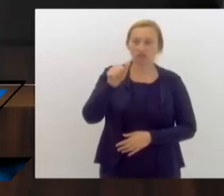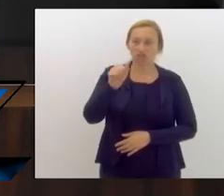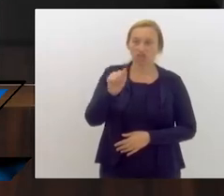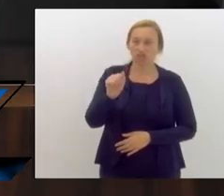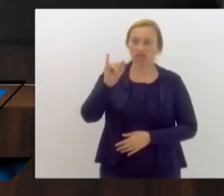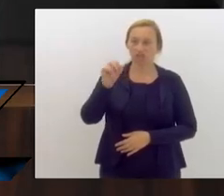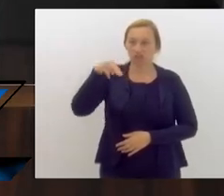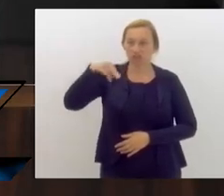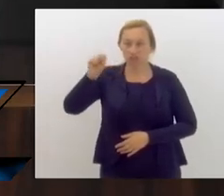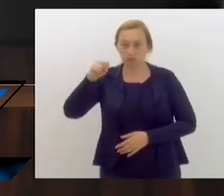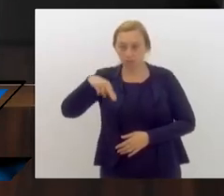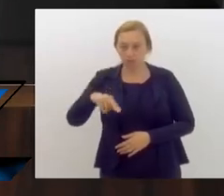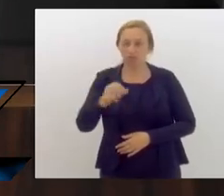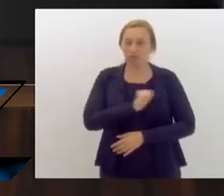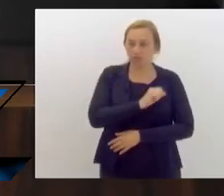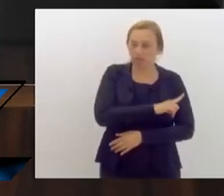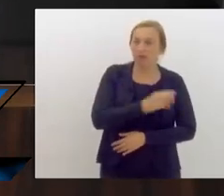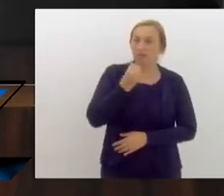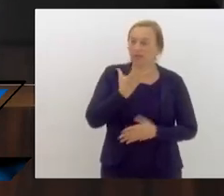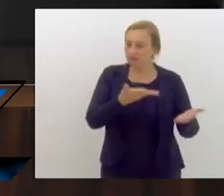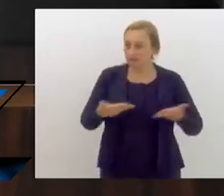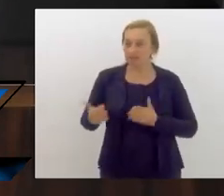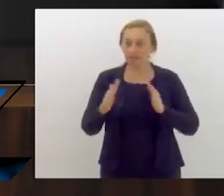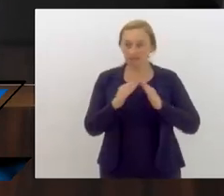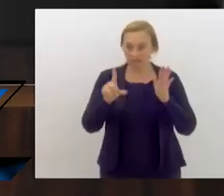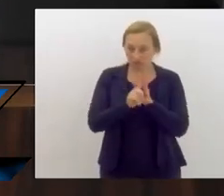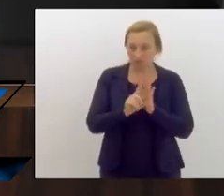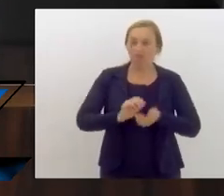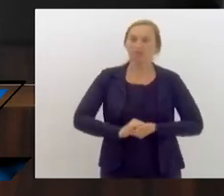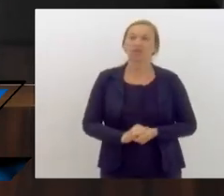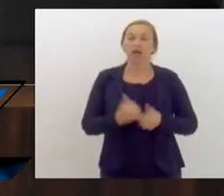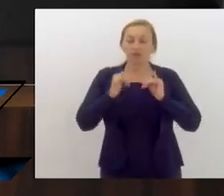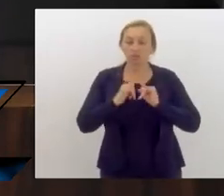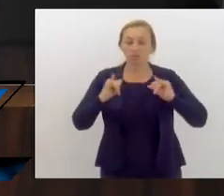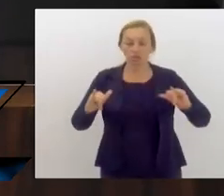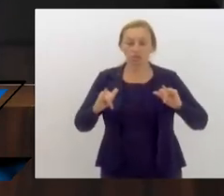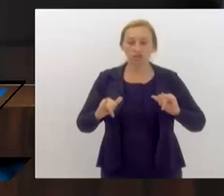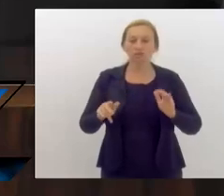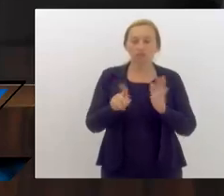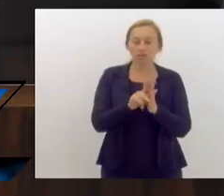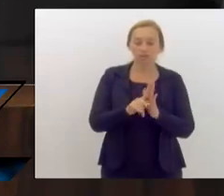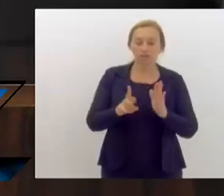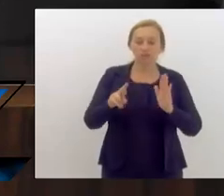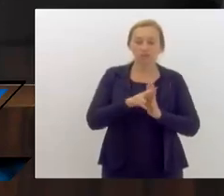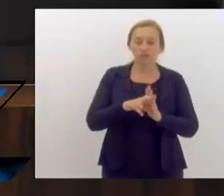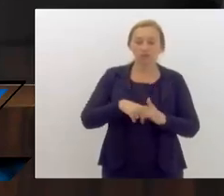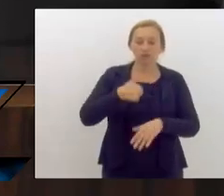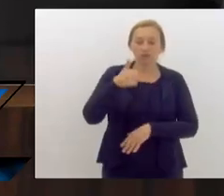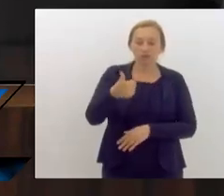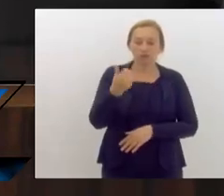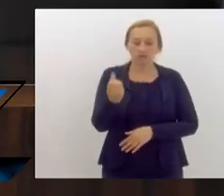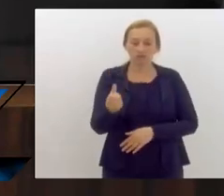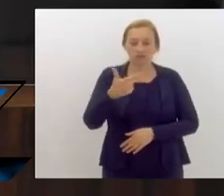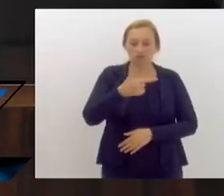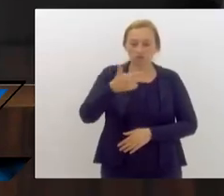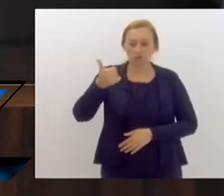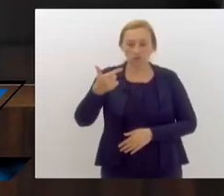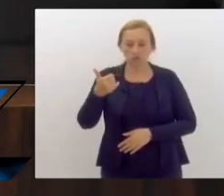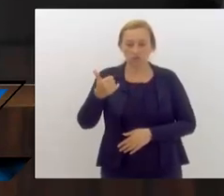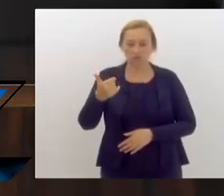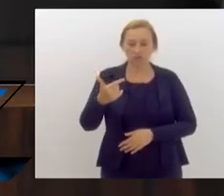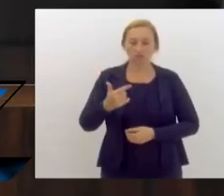de São Gonçalo seja bem-vinda essa casa de leis anuncio projeto de resolução número 16 12